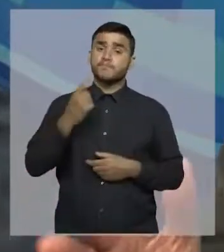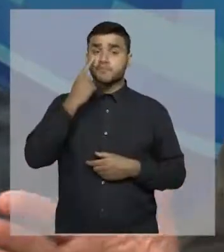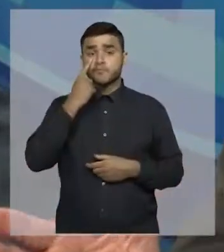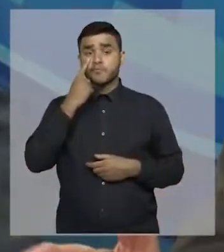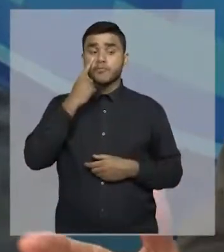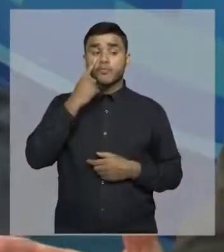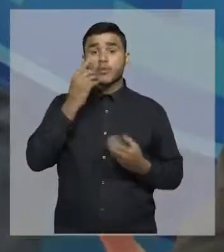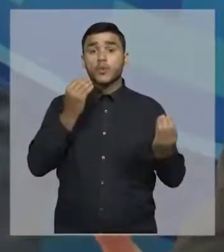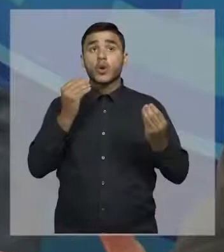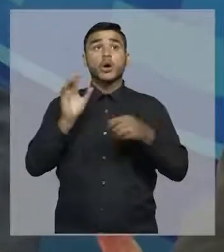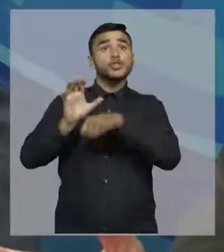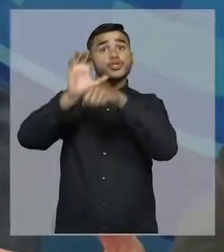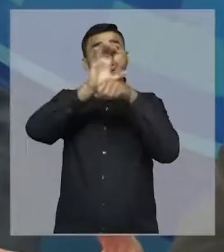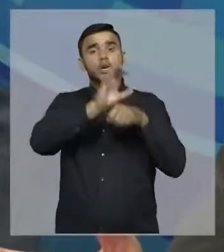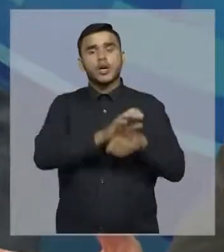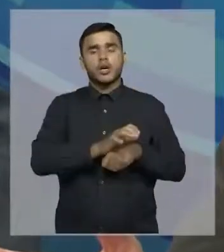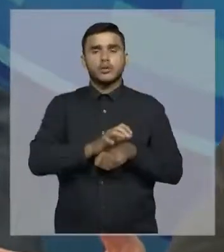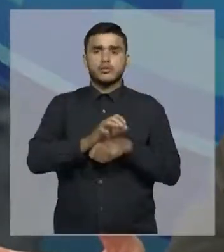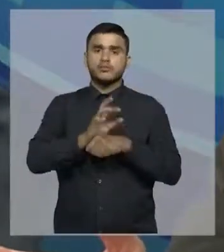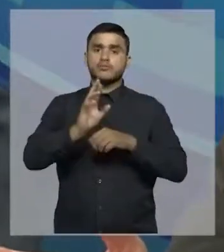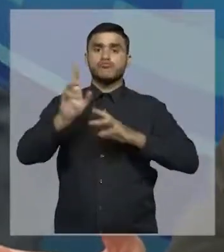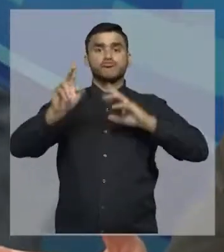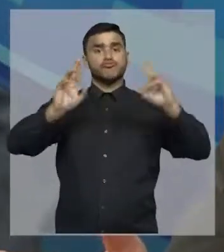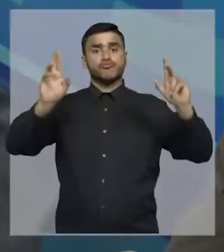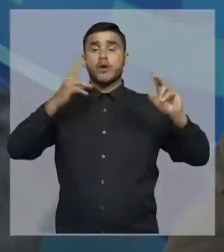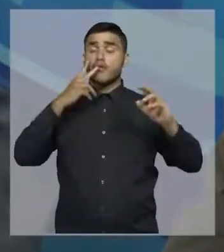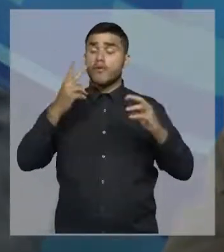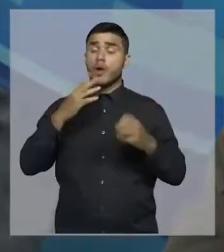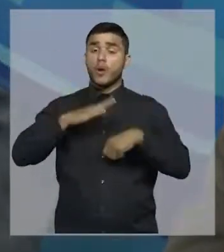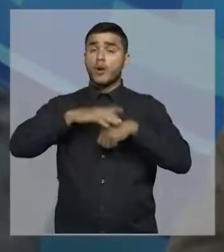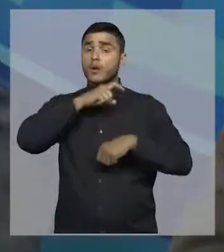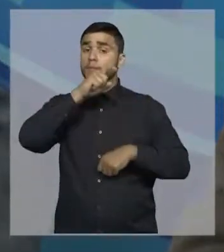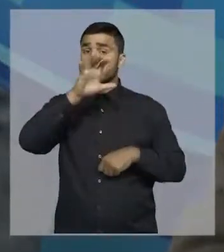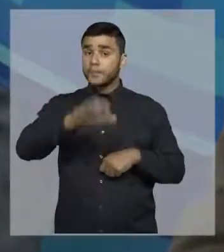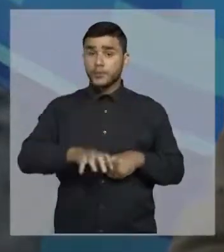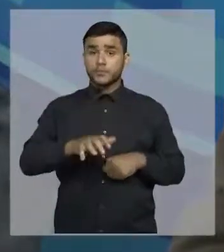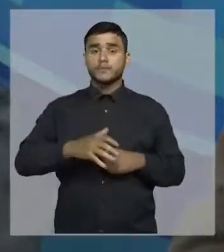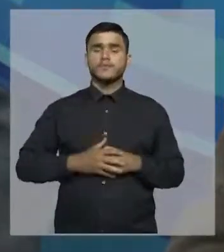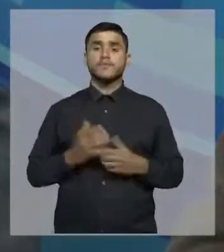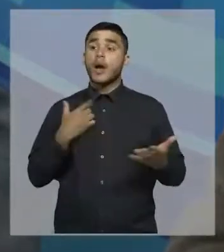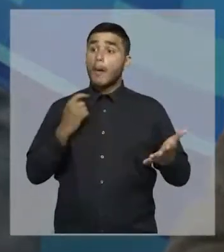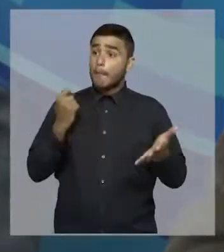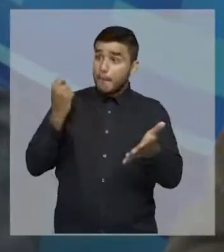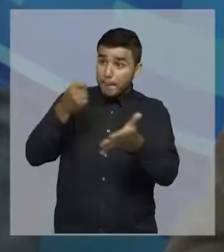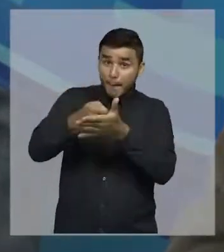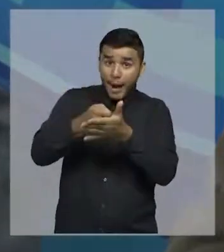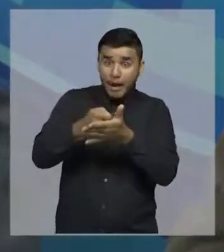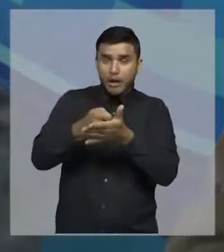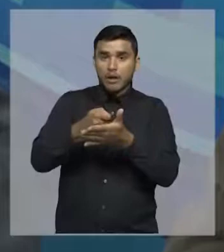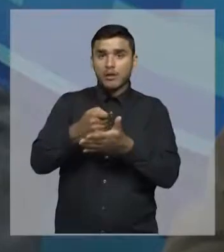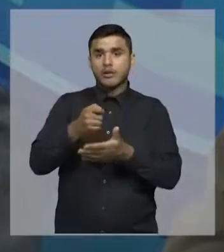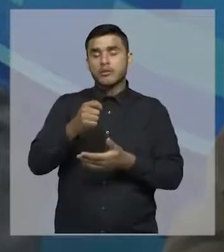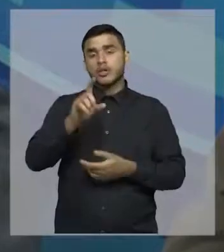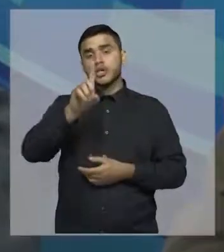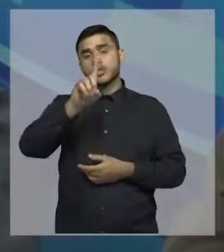cada estado ou município, o que se paga na bomba de gasolina ou de diesel,